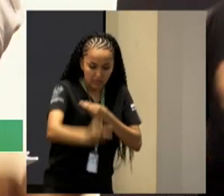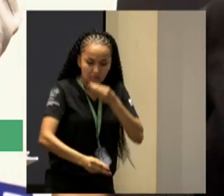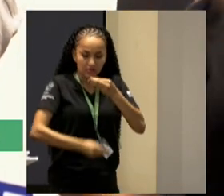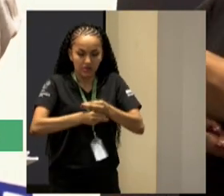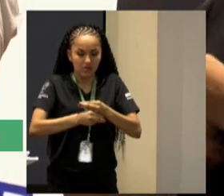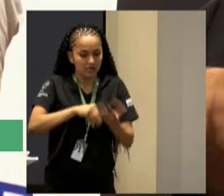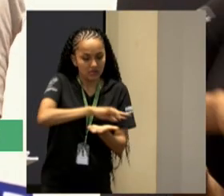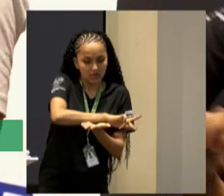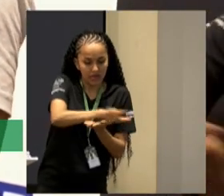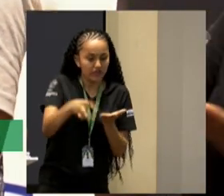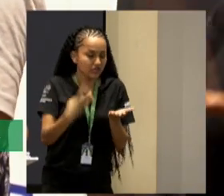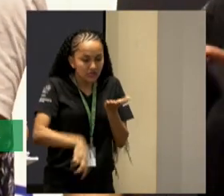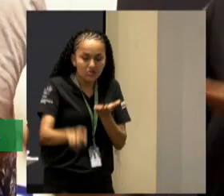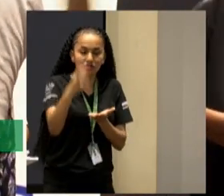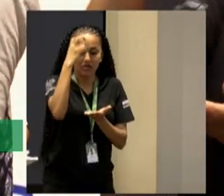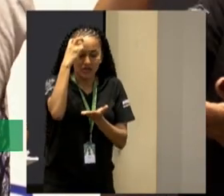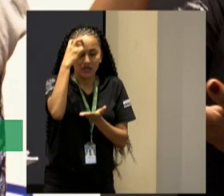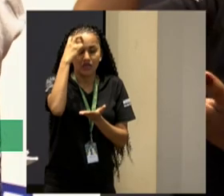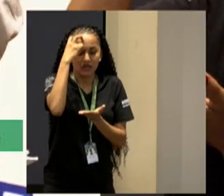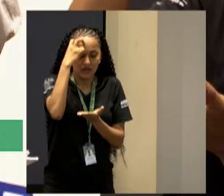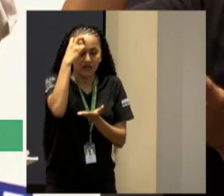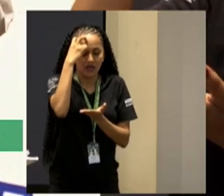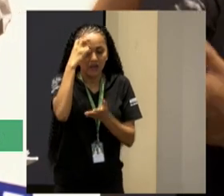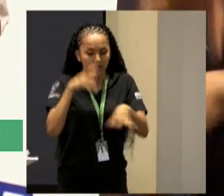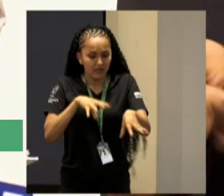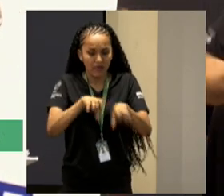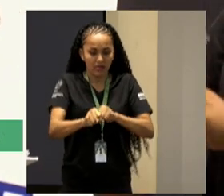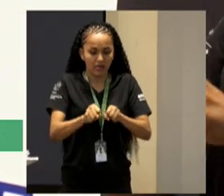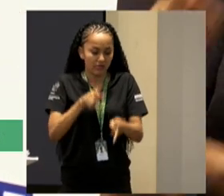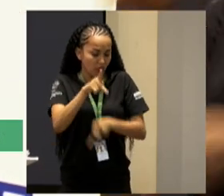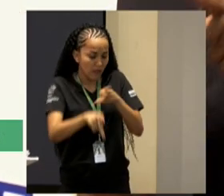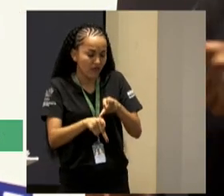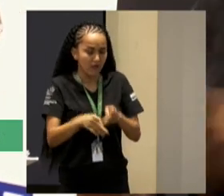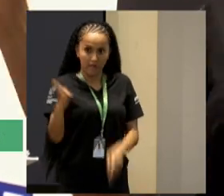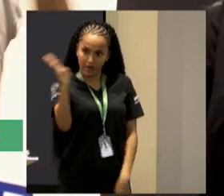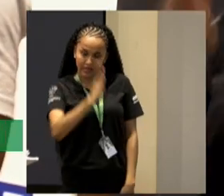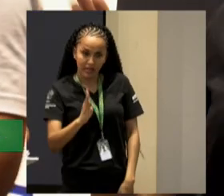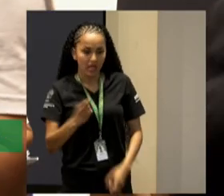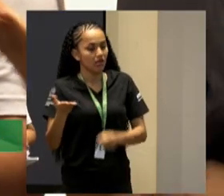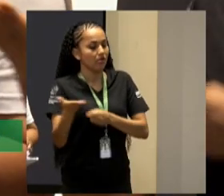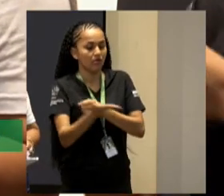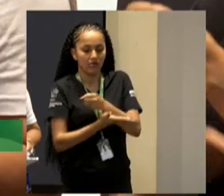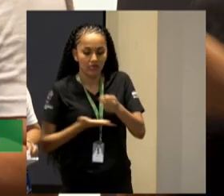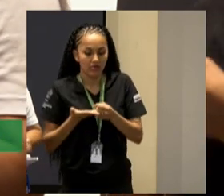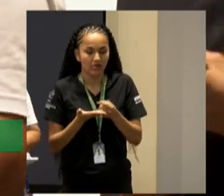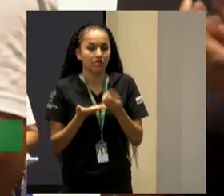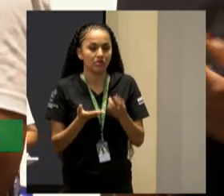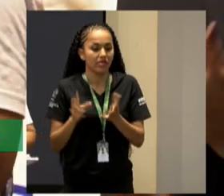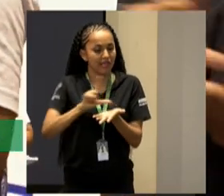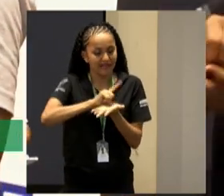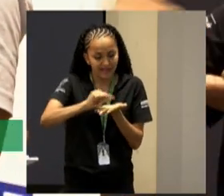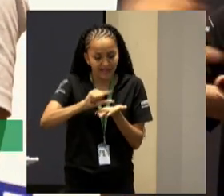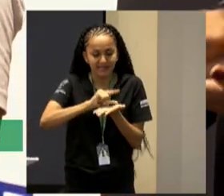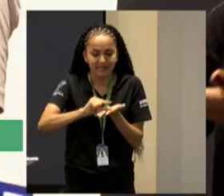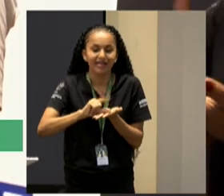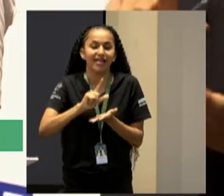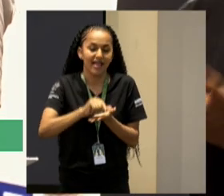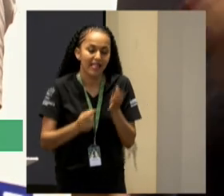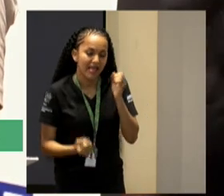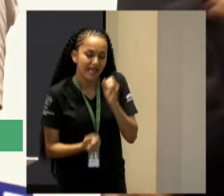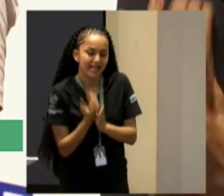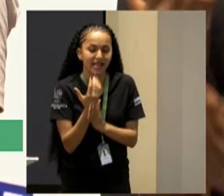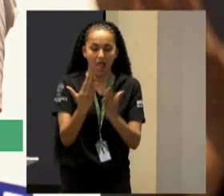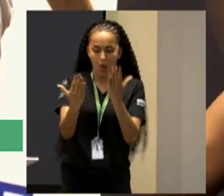contribuições de diferentes culturas e etnias para a formação do povo brasileiro. Com base nesse artigo, ela elabora